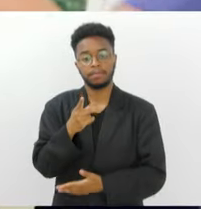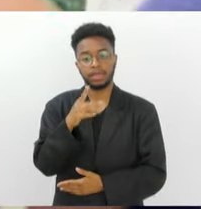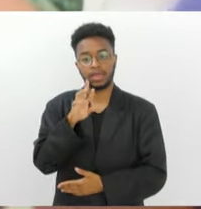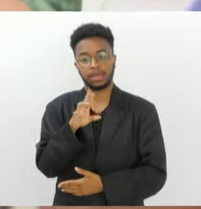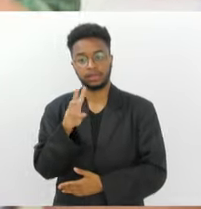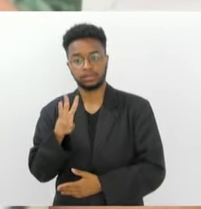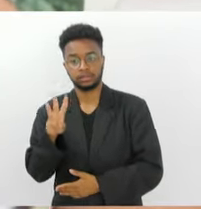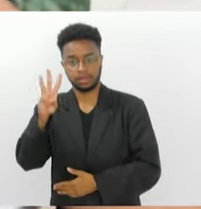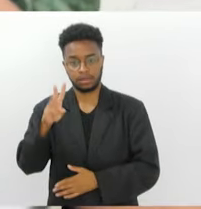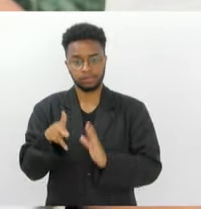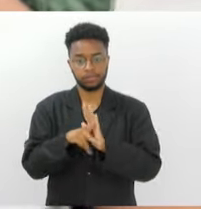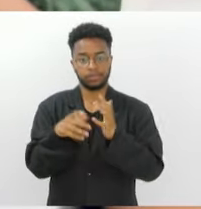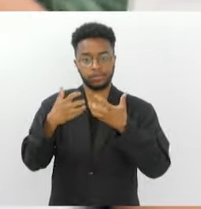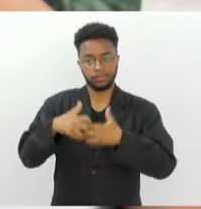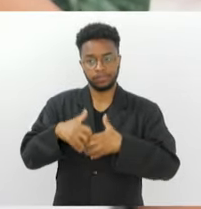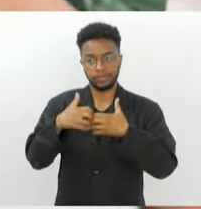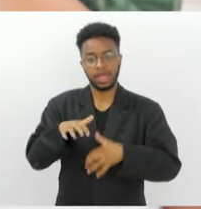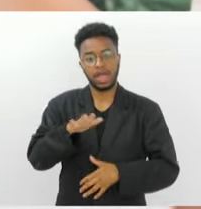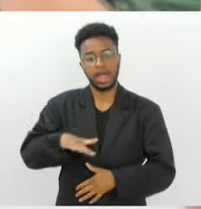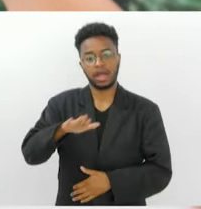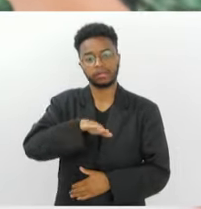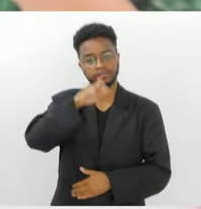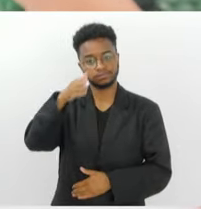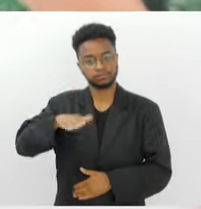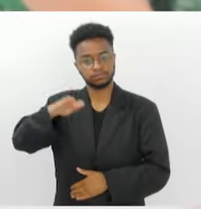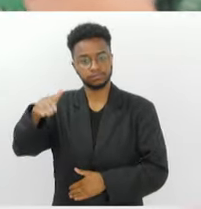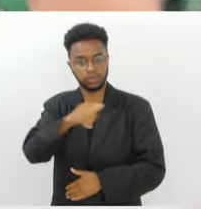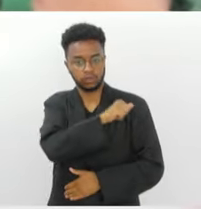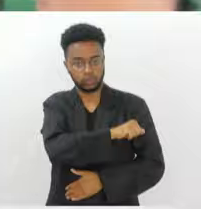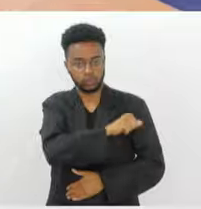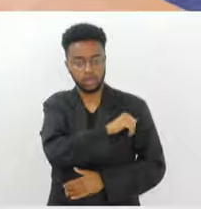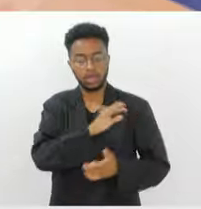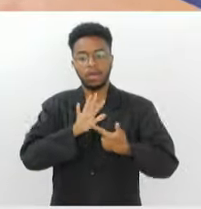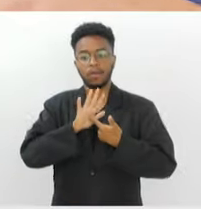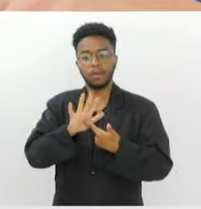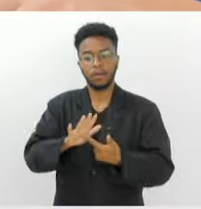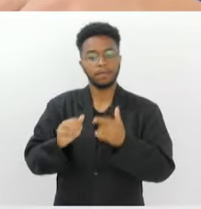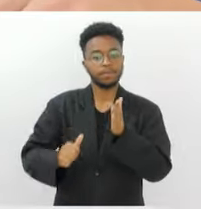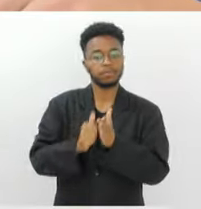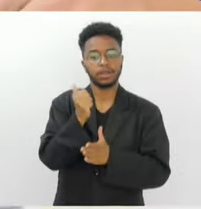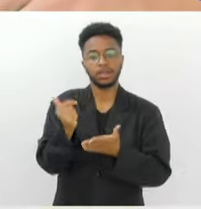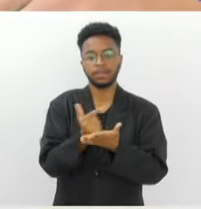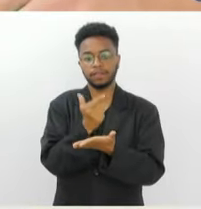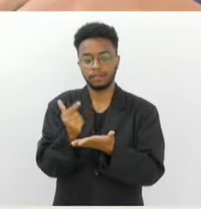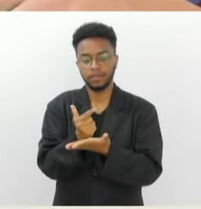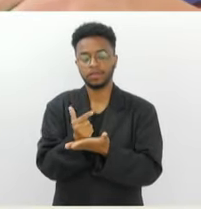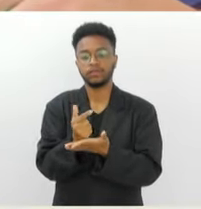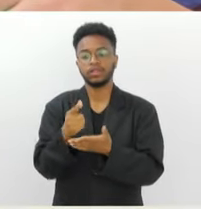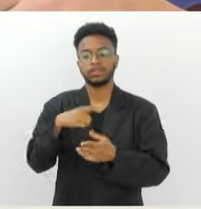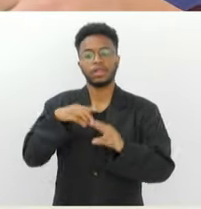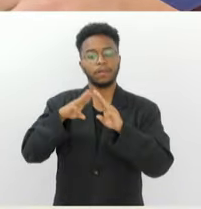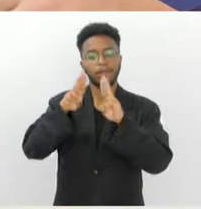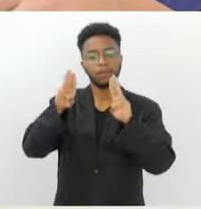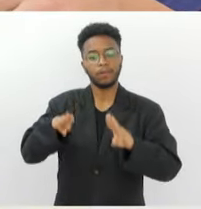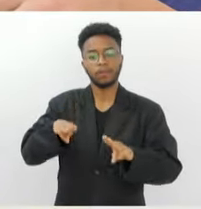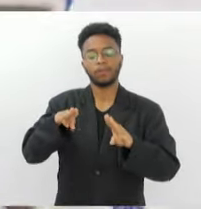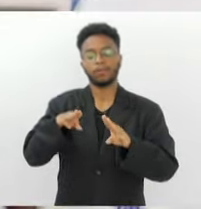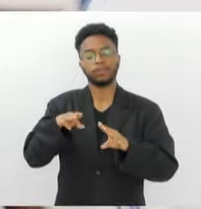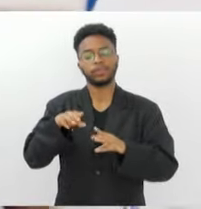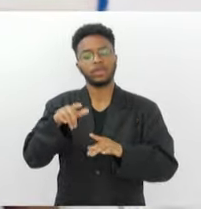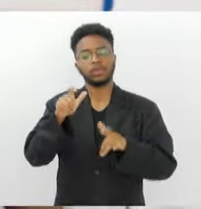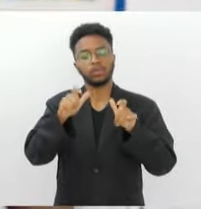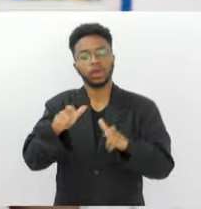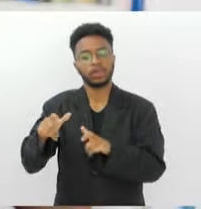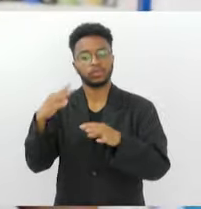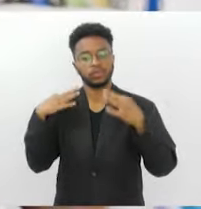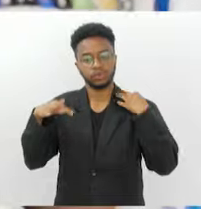PRW em Petrópolis, na região serrana do Rio, traz como fruto o primeiro livro com monumentos, pontos turísticos,